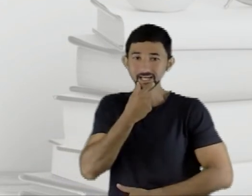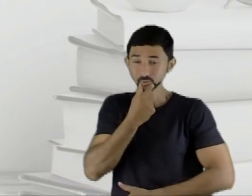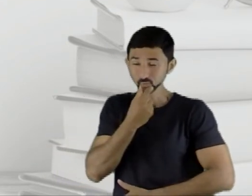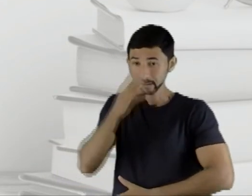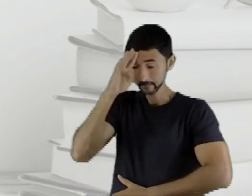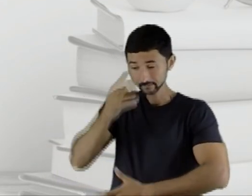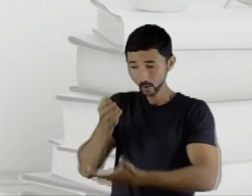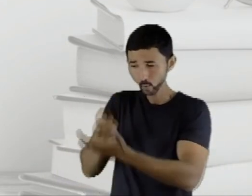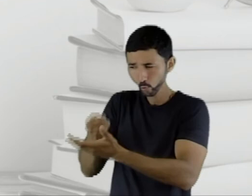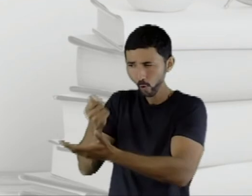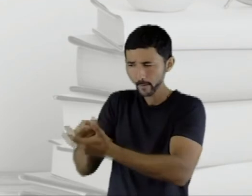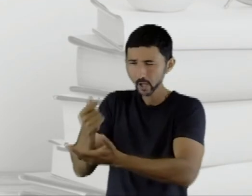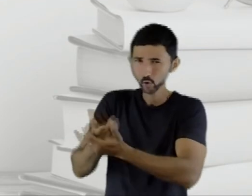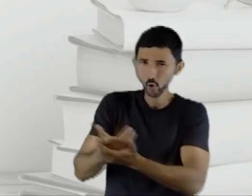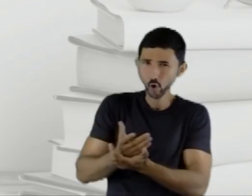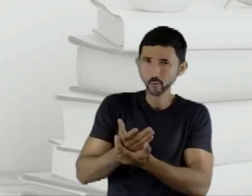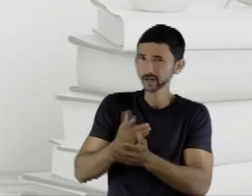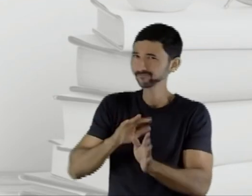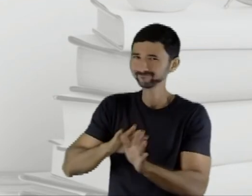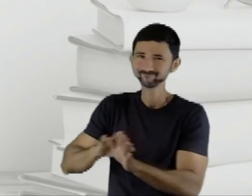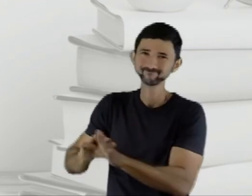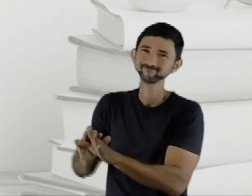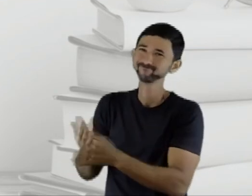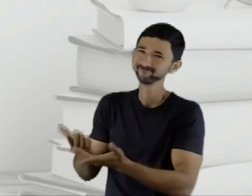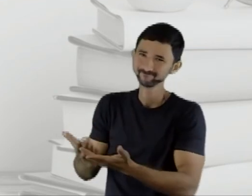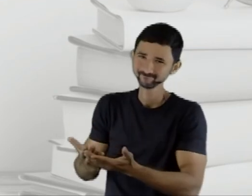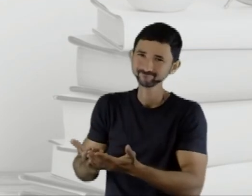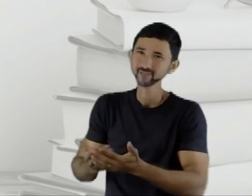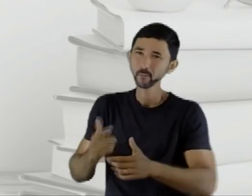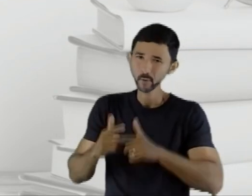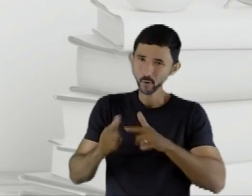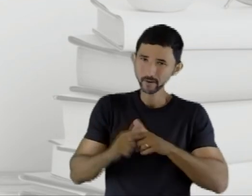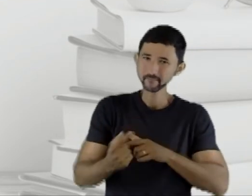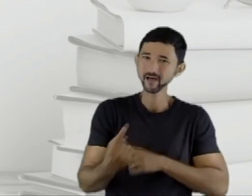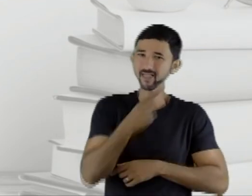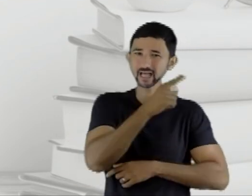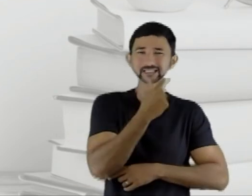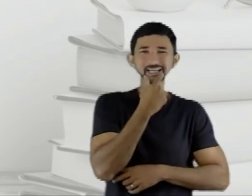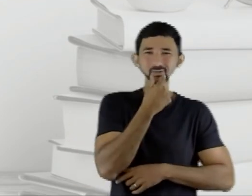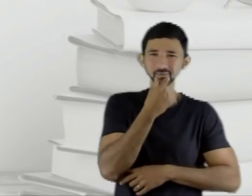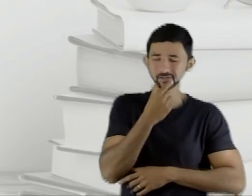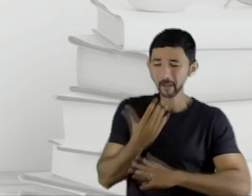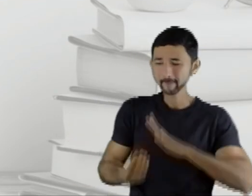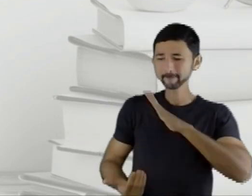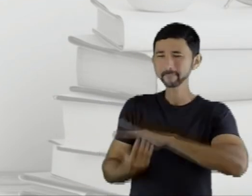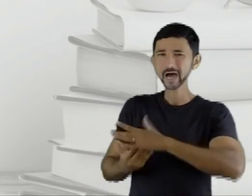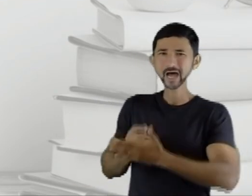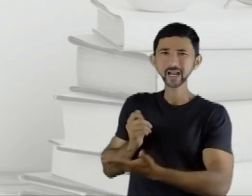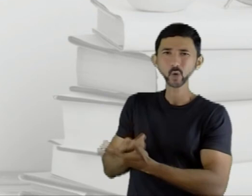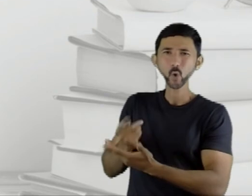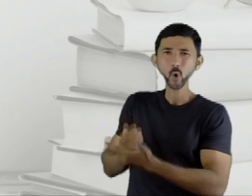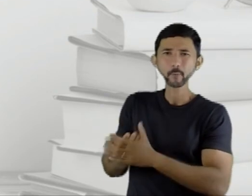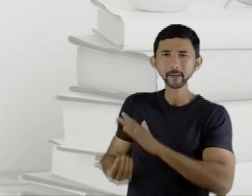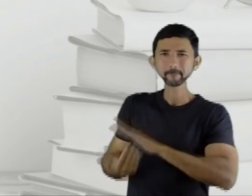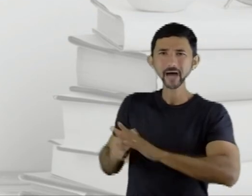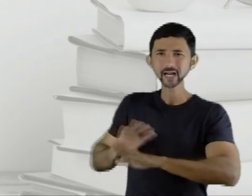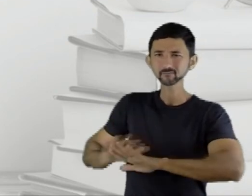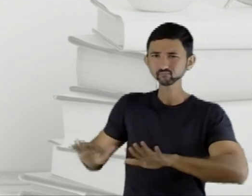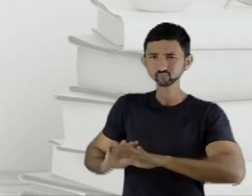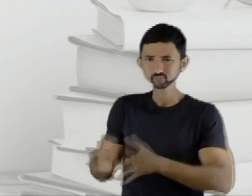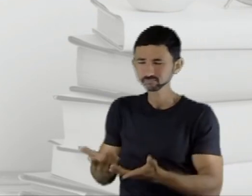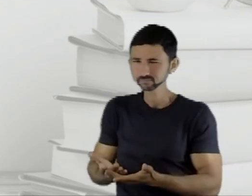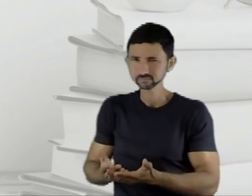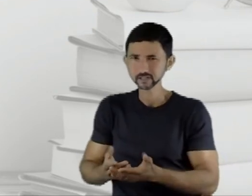café do Brasil, deixa de importar esse produto com a crise de 1929, instaurando uma crise econômica no país. Com